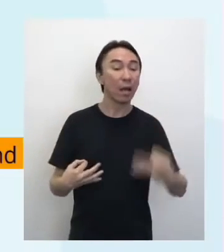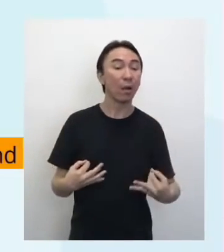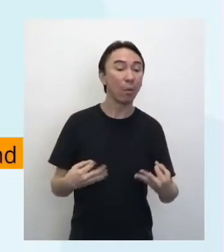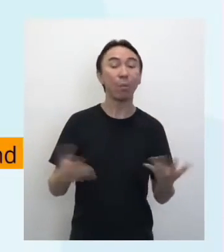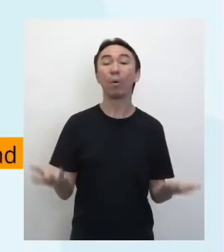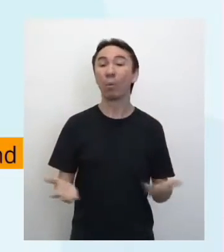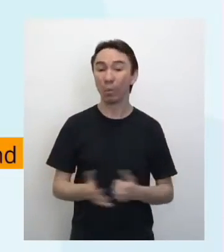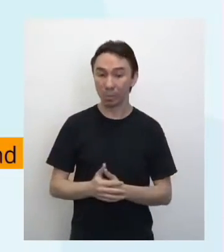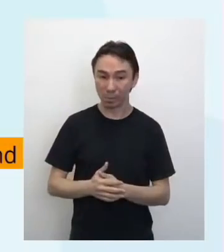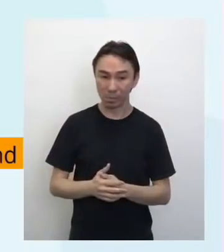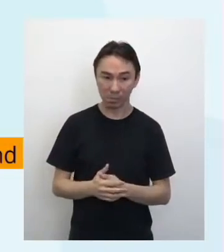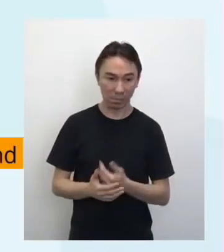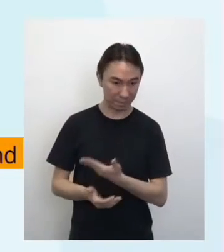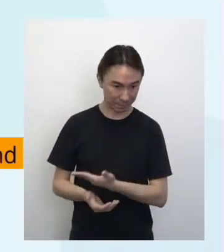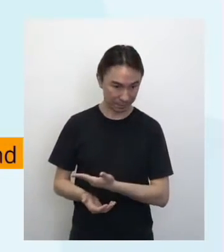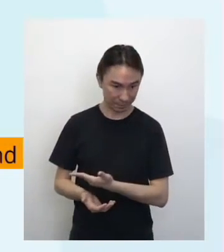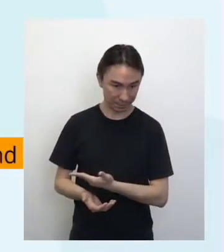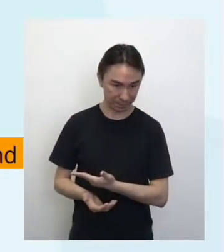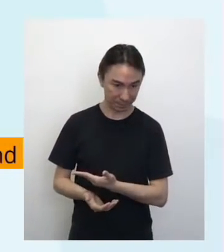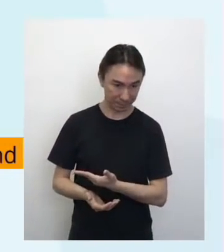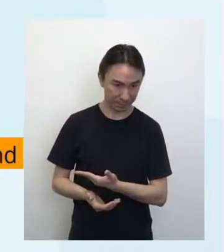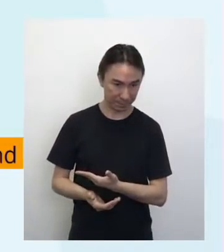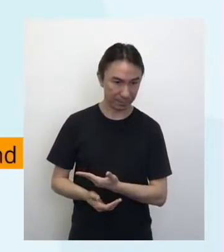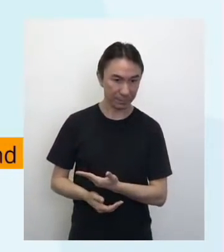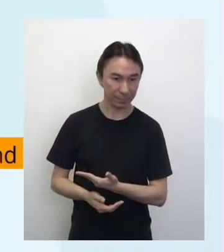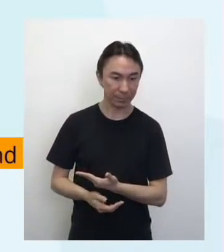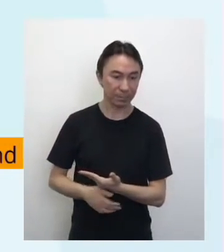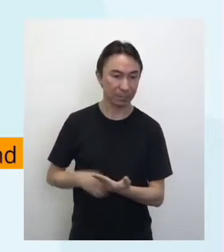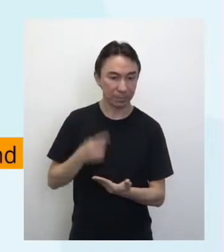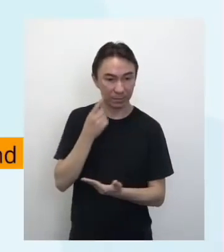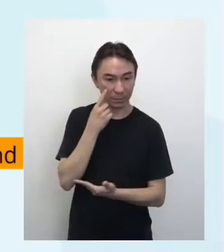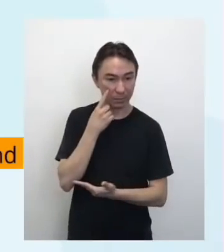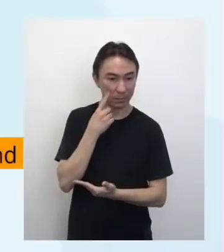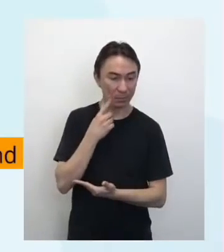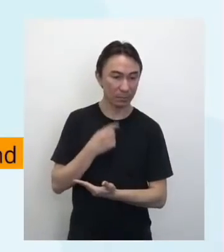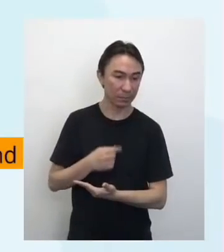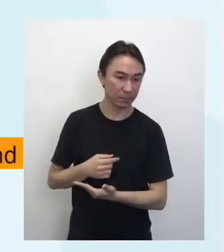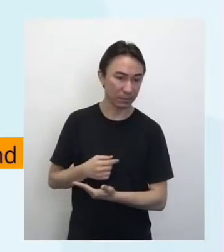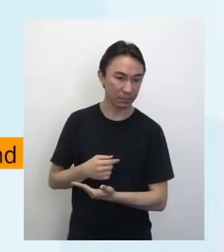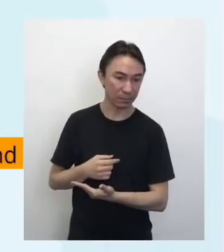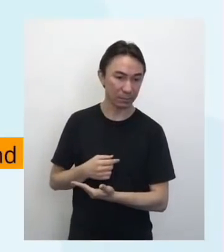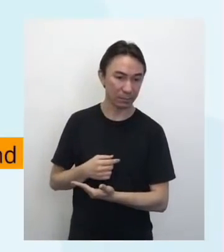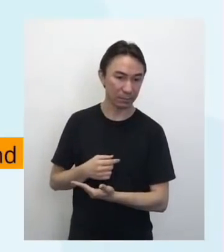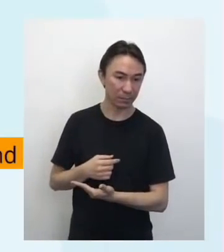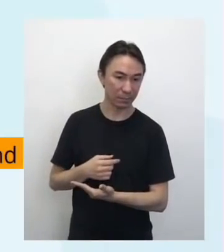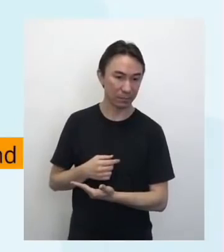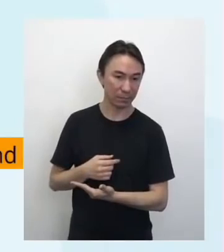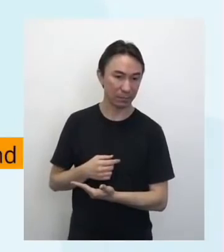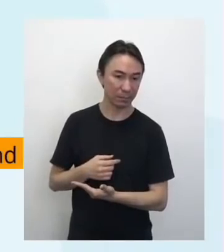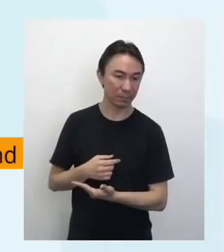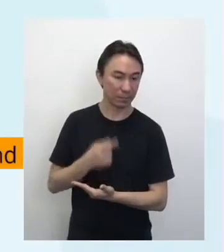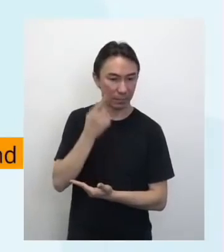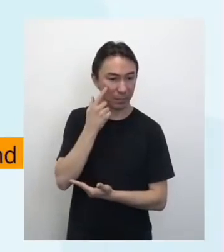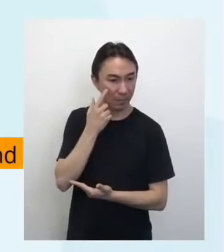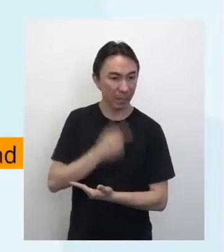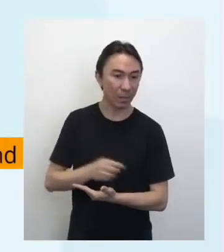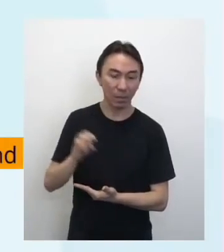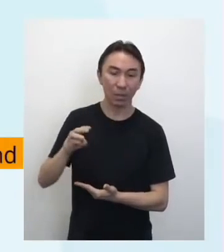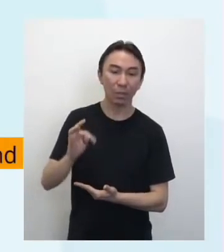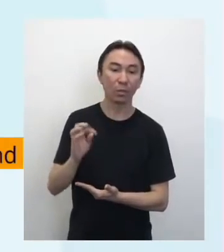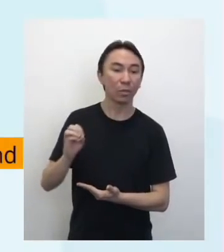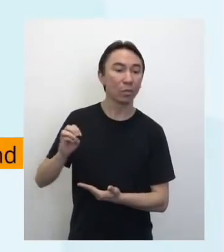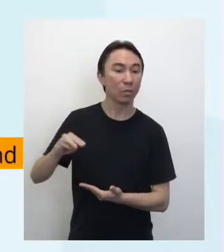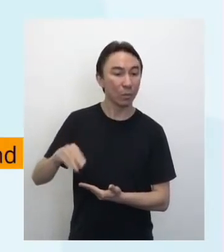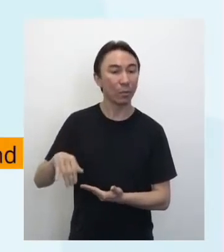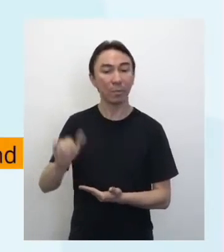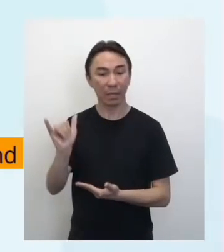acabou de ler quase alternativas lá então você vai falar tomes Guns brother outono e vendi brother